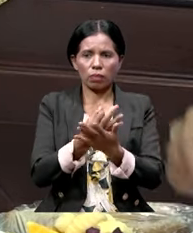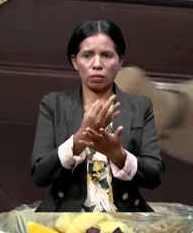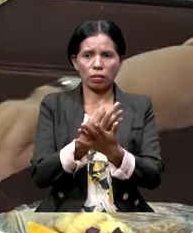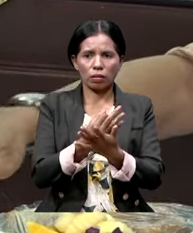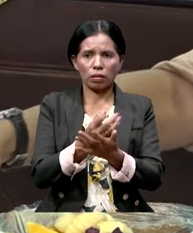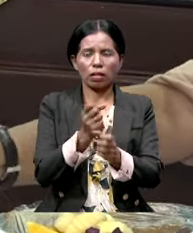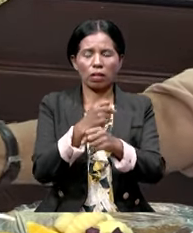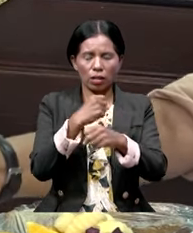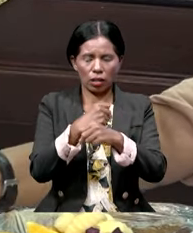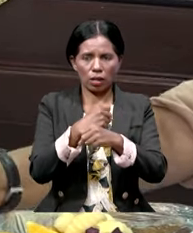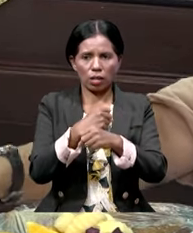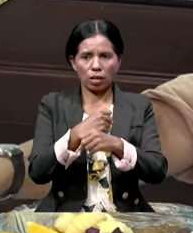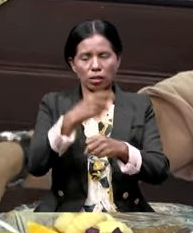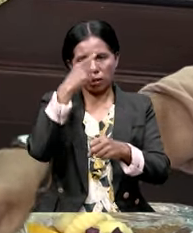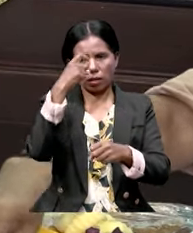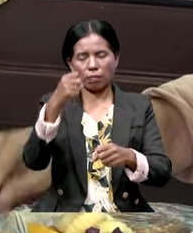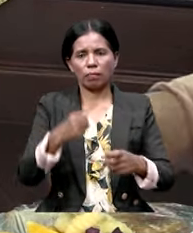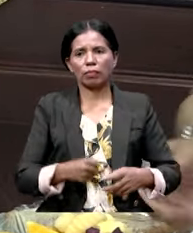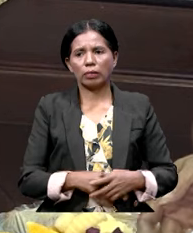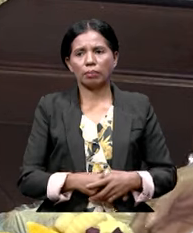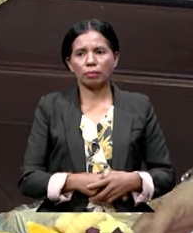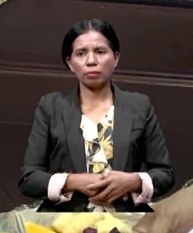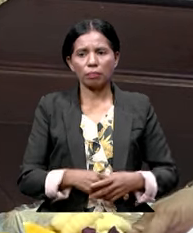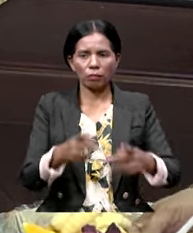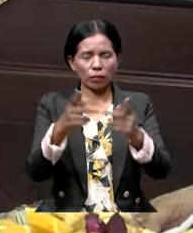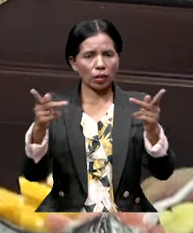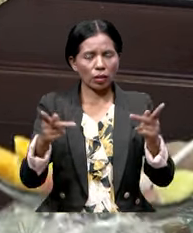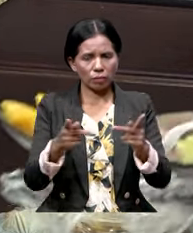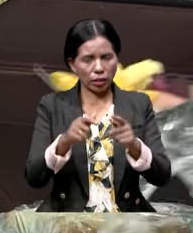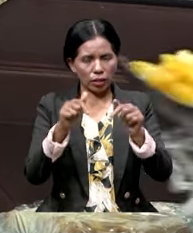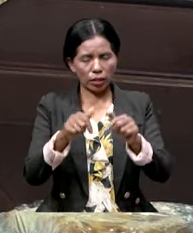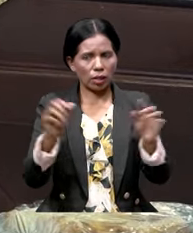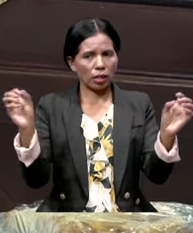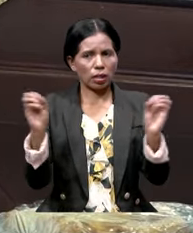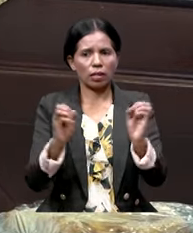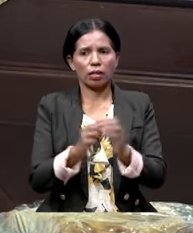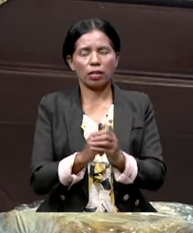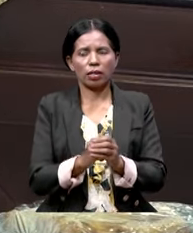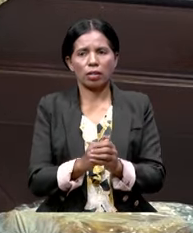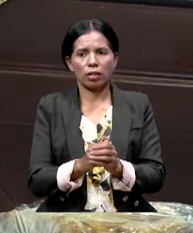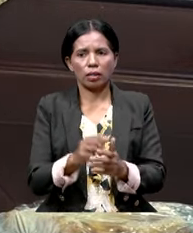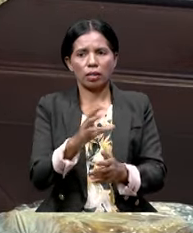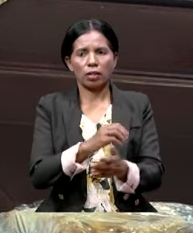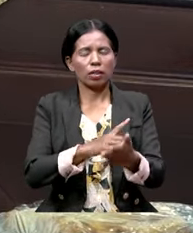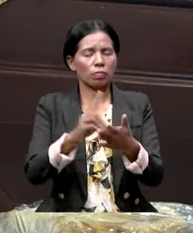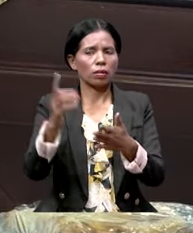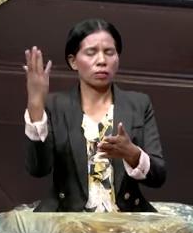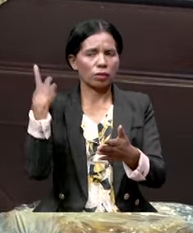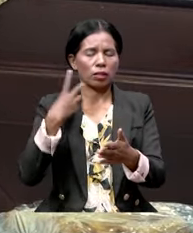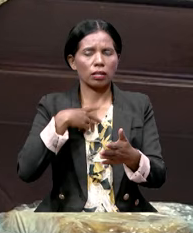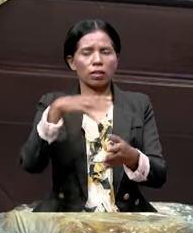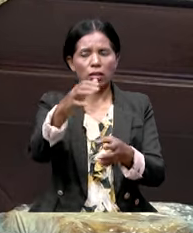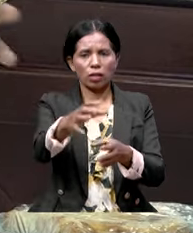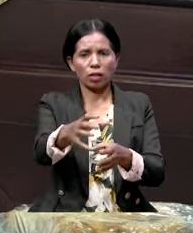alba tamba fatin ne la os La os foi uma ca grupa semana quando que sou bune